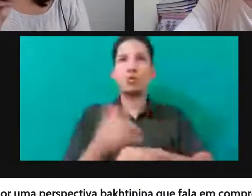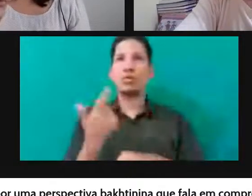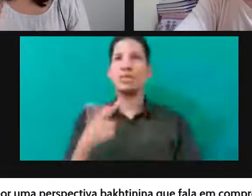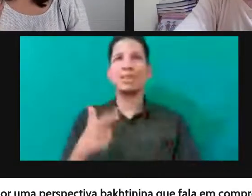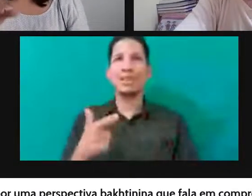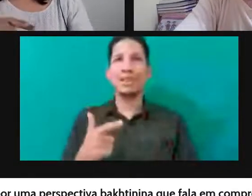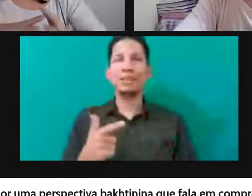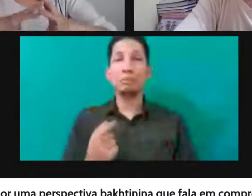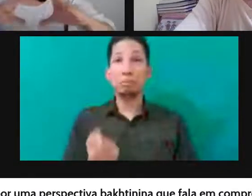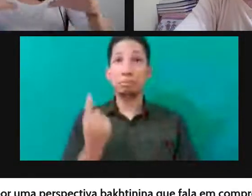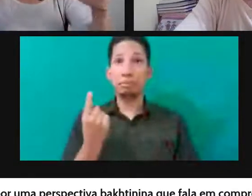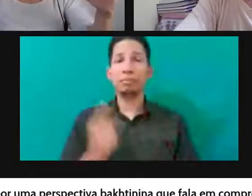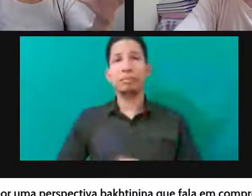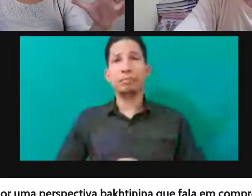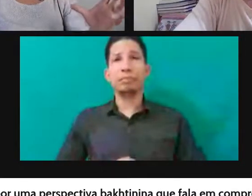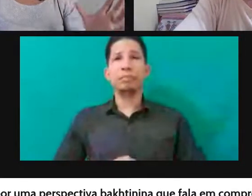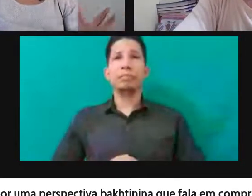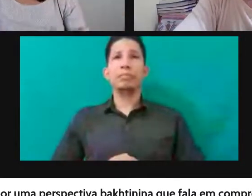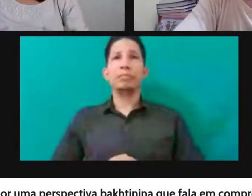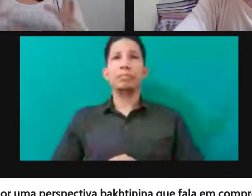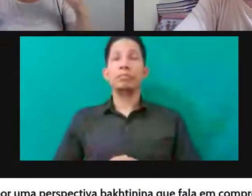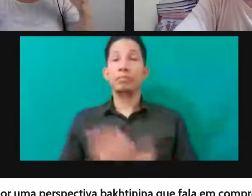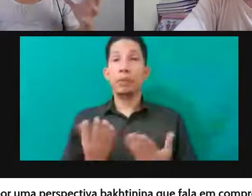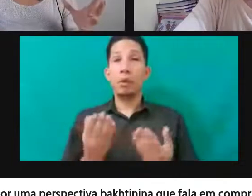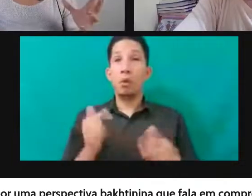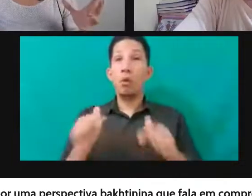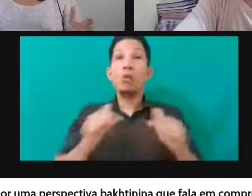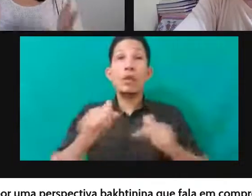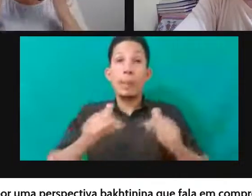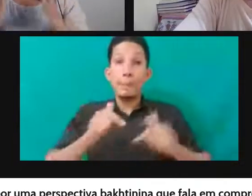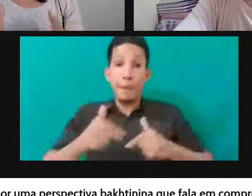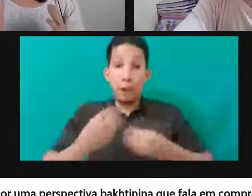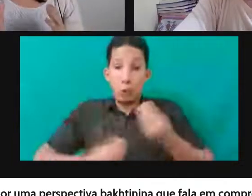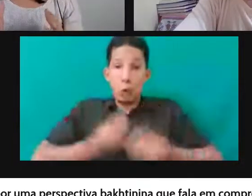a tradução, a operacionalização, como funciona a